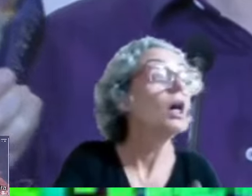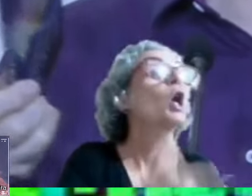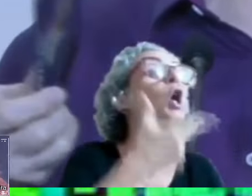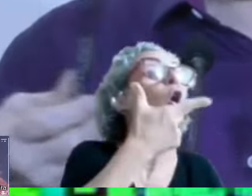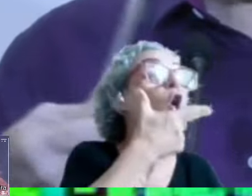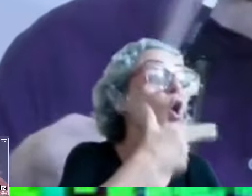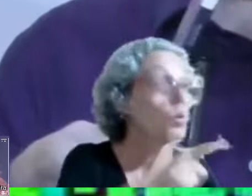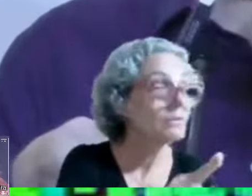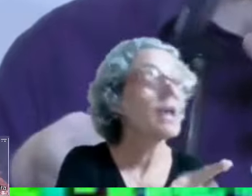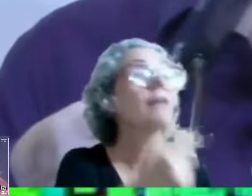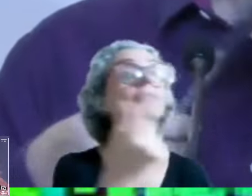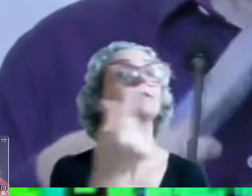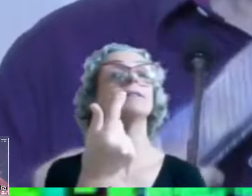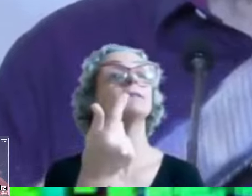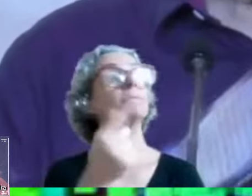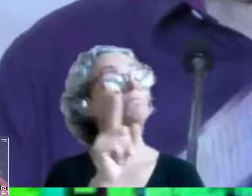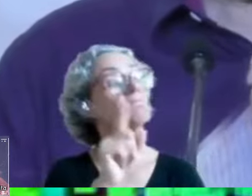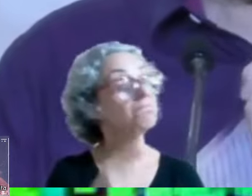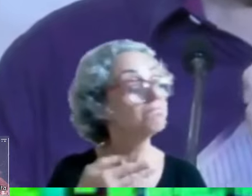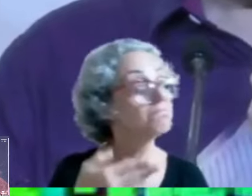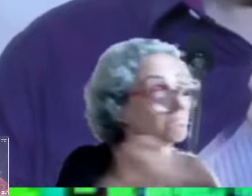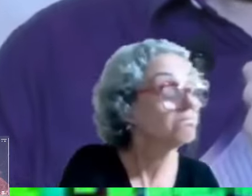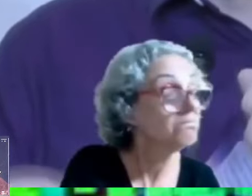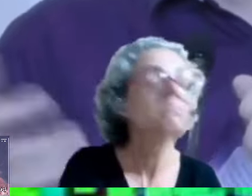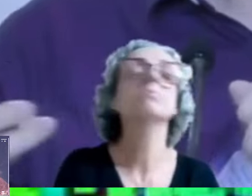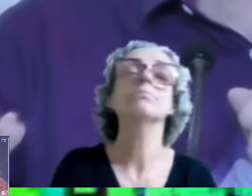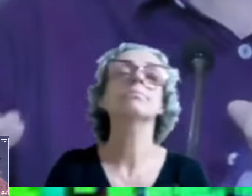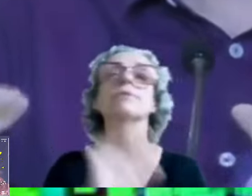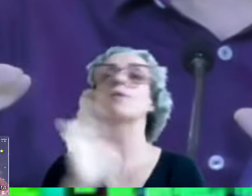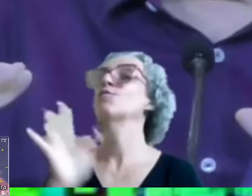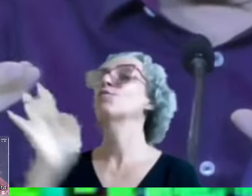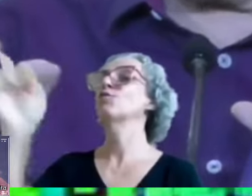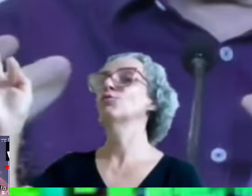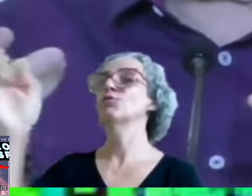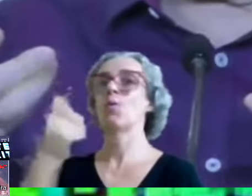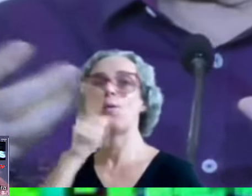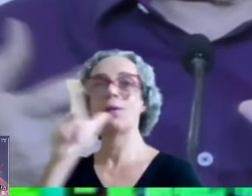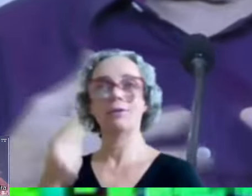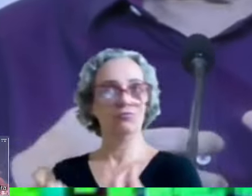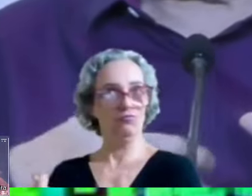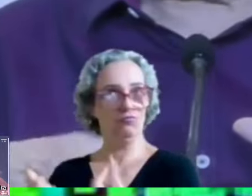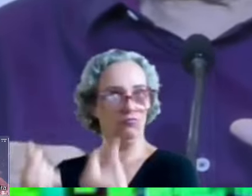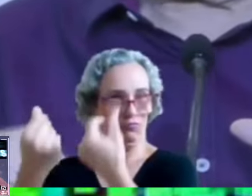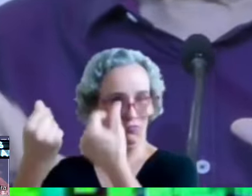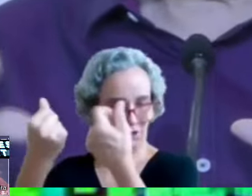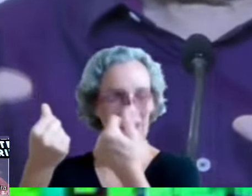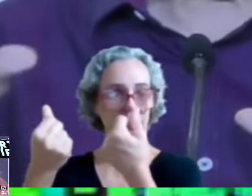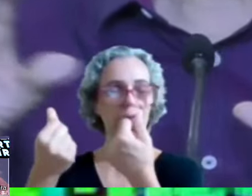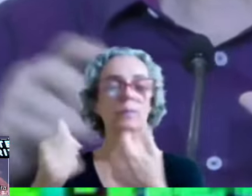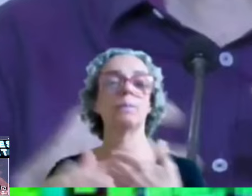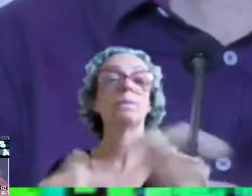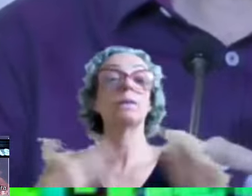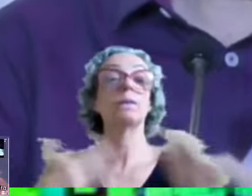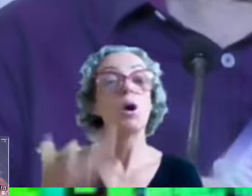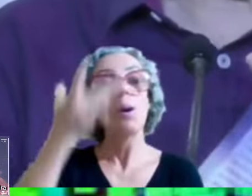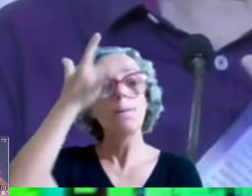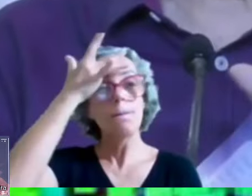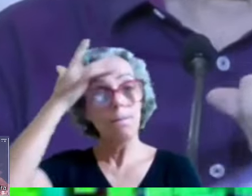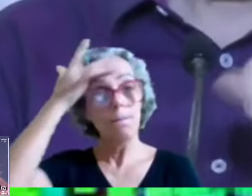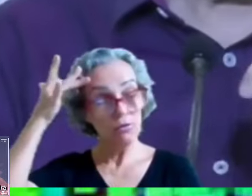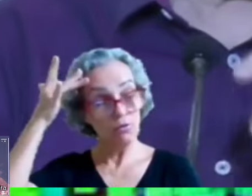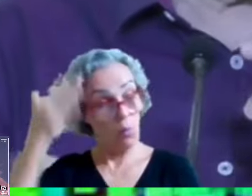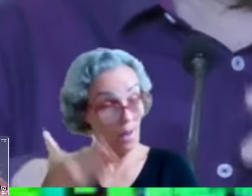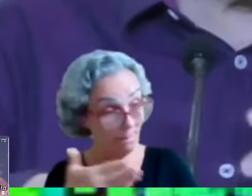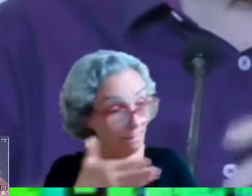em cada 100 anos uma vez, e a pessoa que se adentrasse podia levar todos os